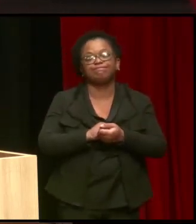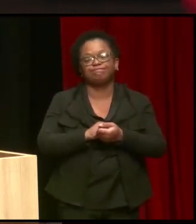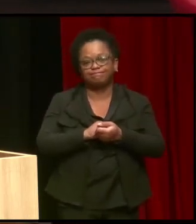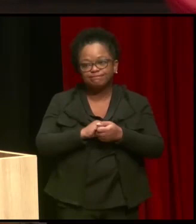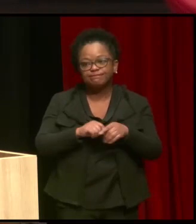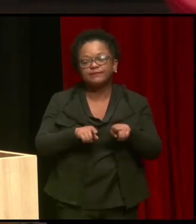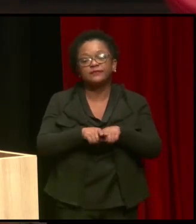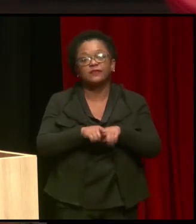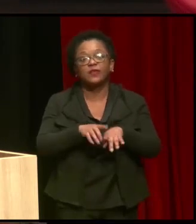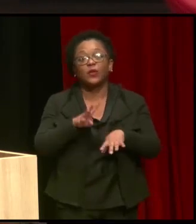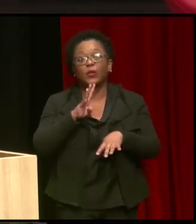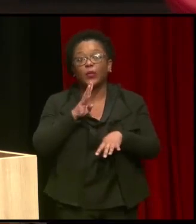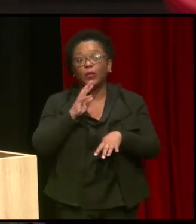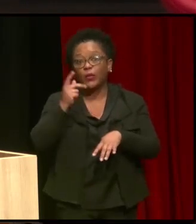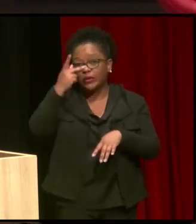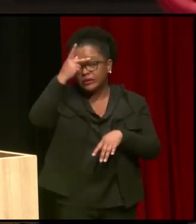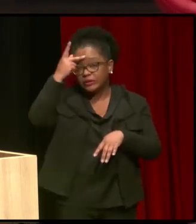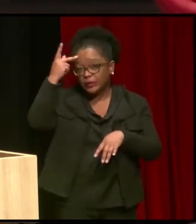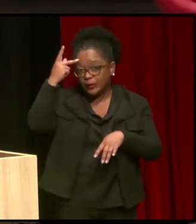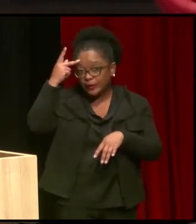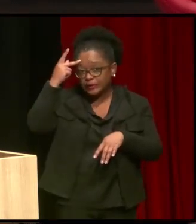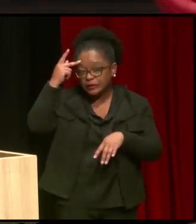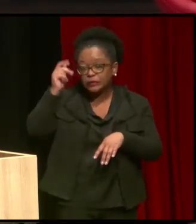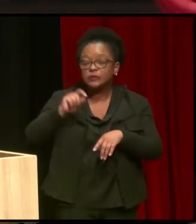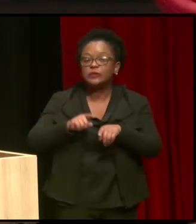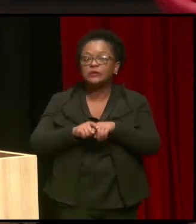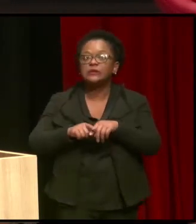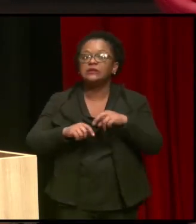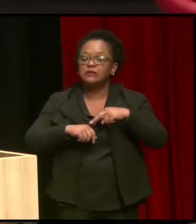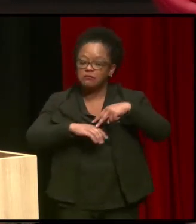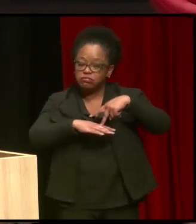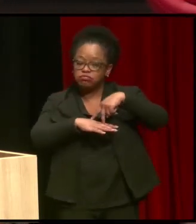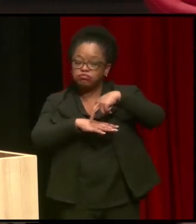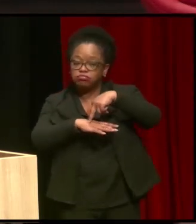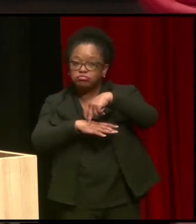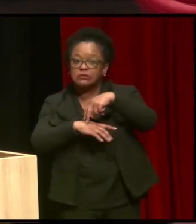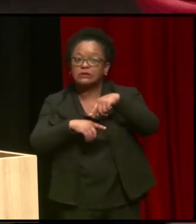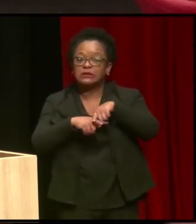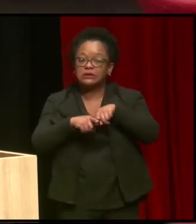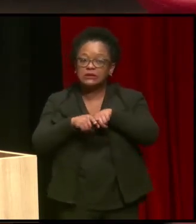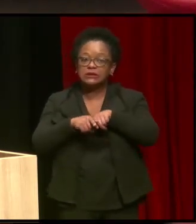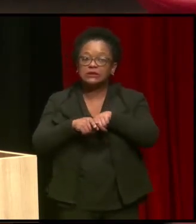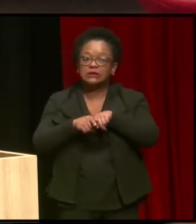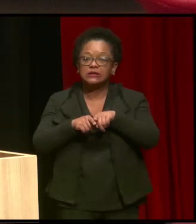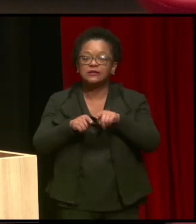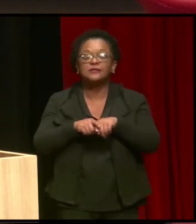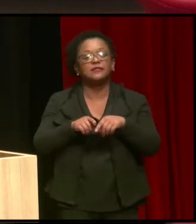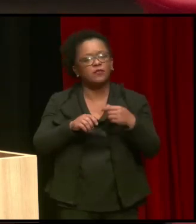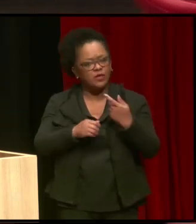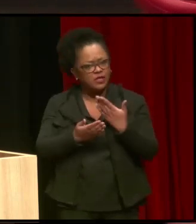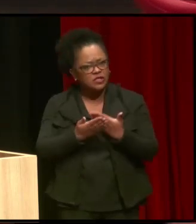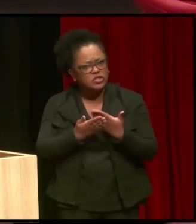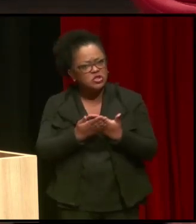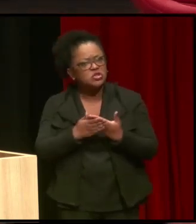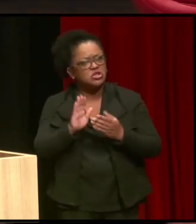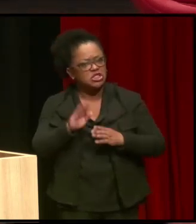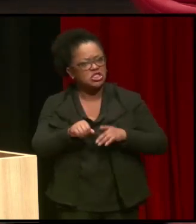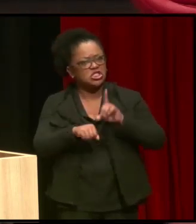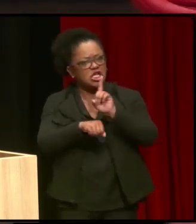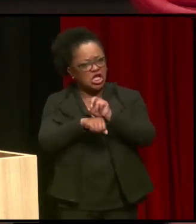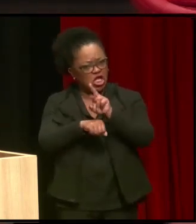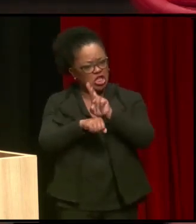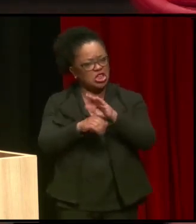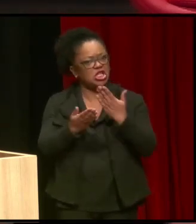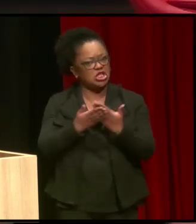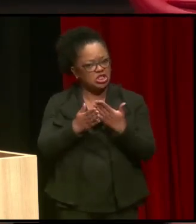conheço pessoas com paralisia cerebral que são doutores, são PhD. Não tem nada a ver com o cérebro deles. Eles não conseguem coordenar o